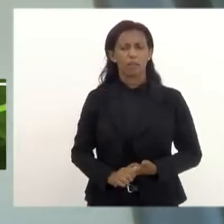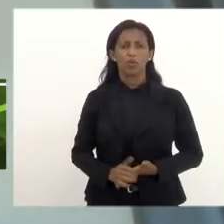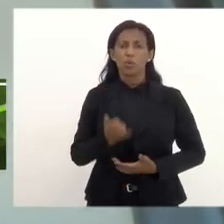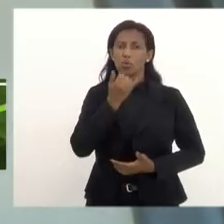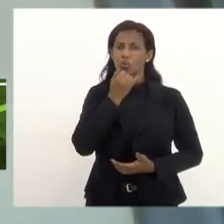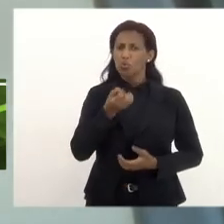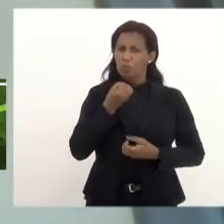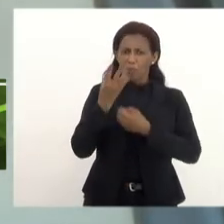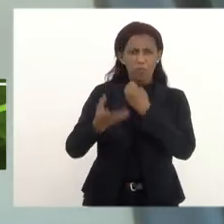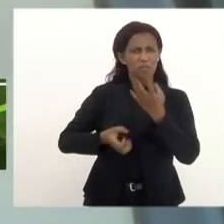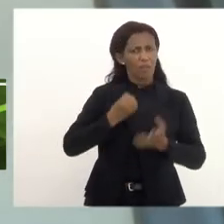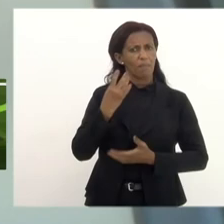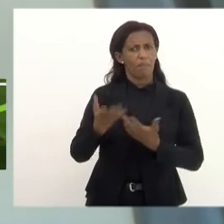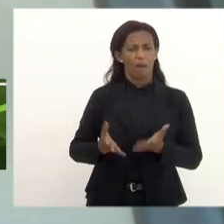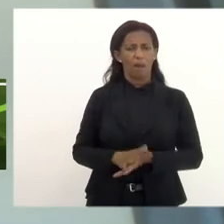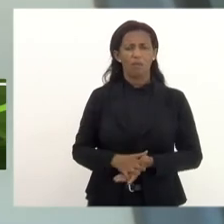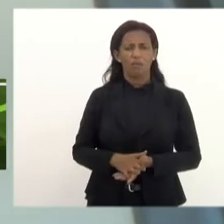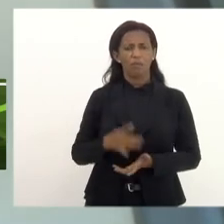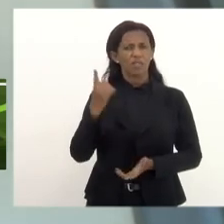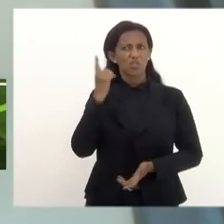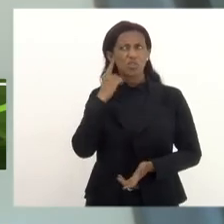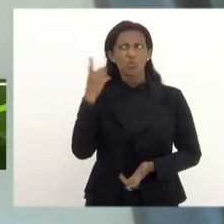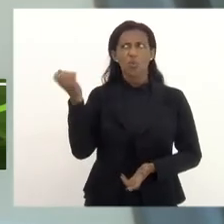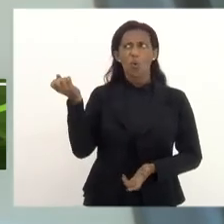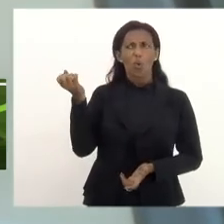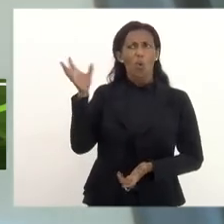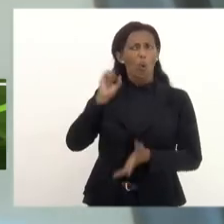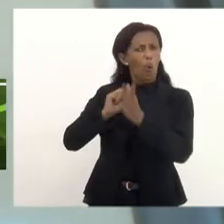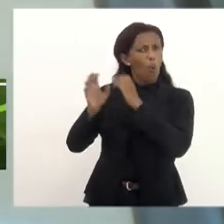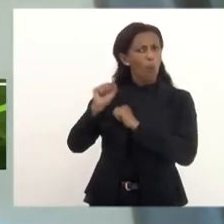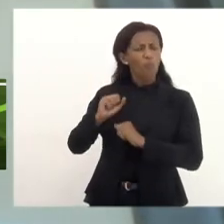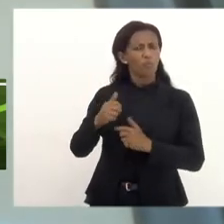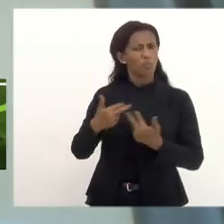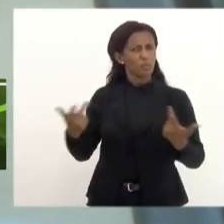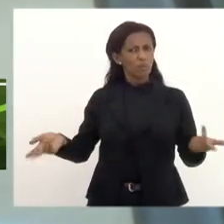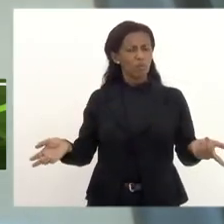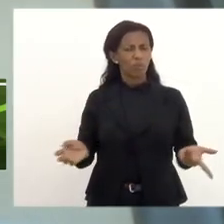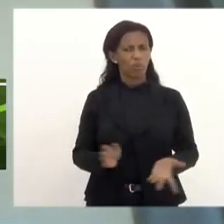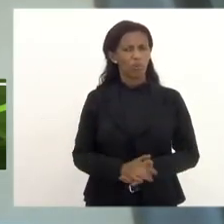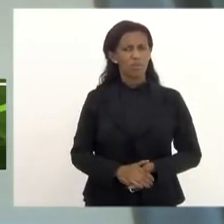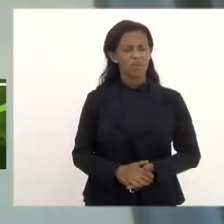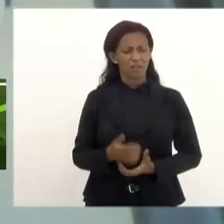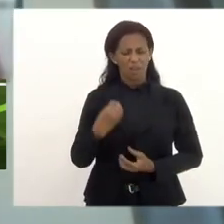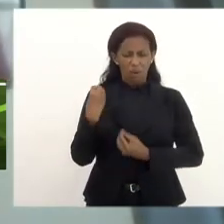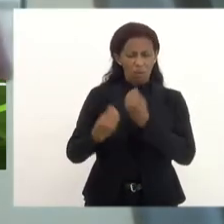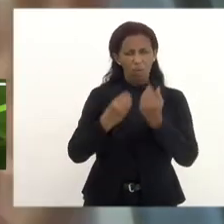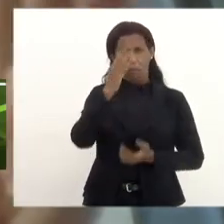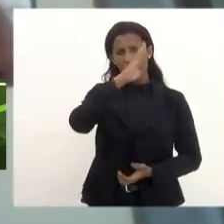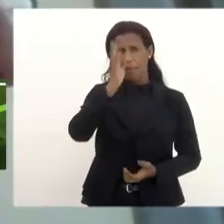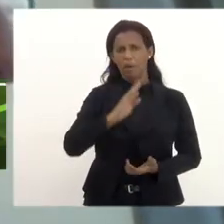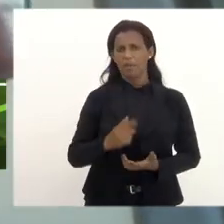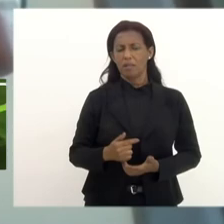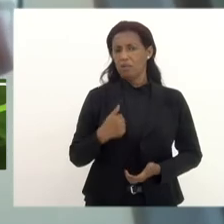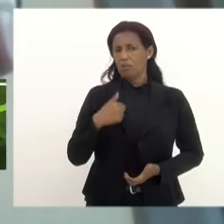mas é que a gente fica escutando algumas coisas que eu não consigo, como brasileiro, eu não consigo